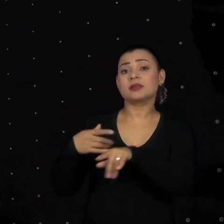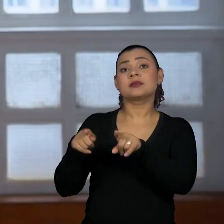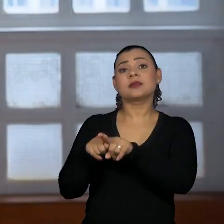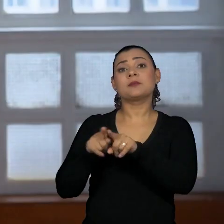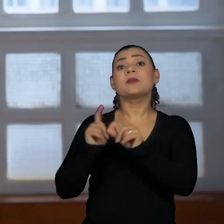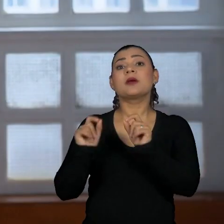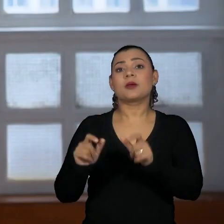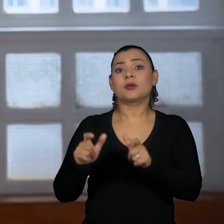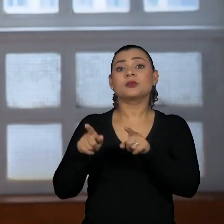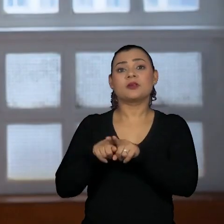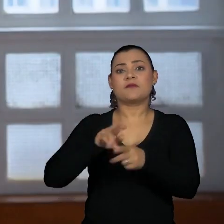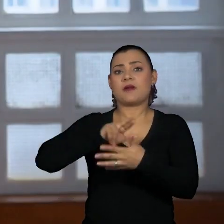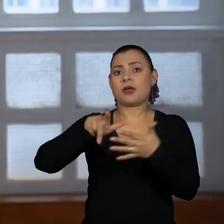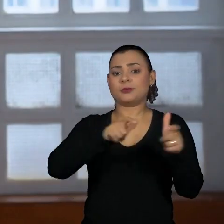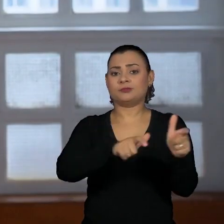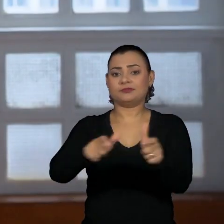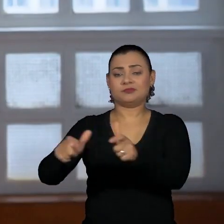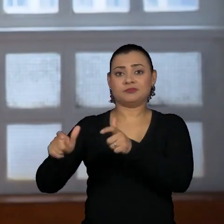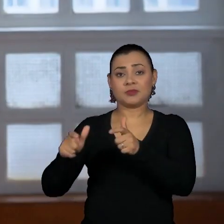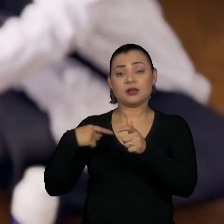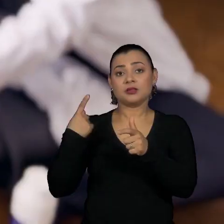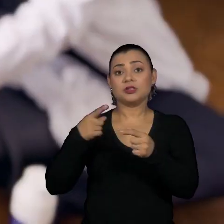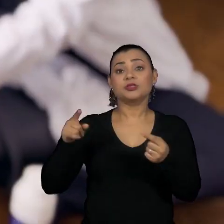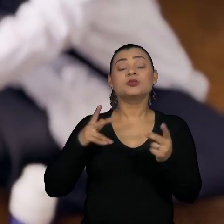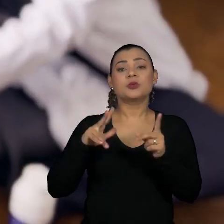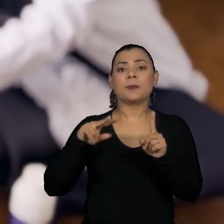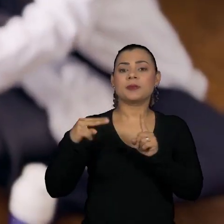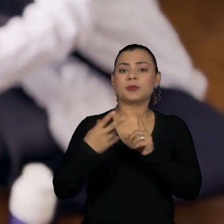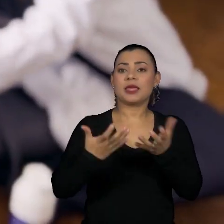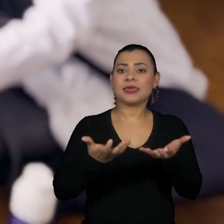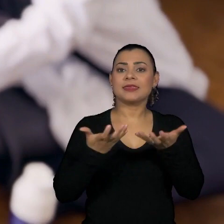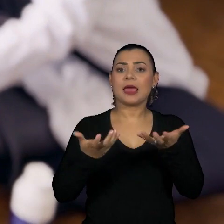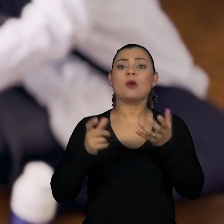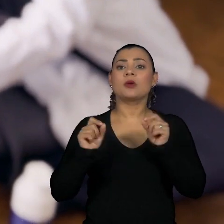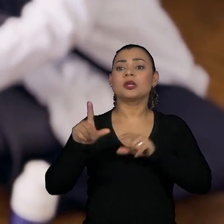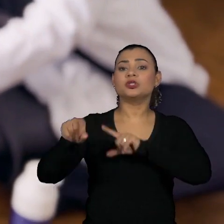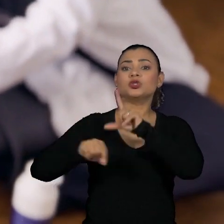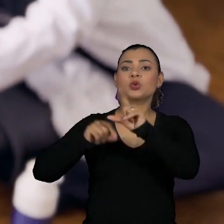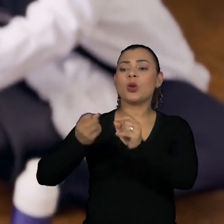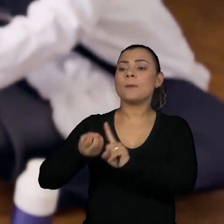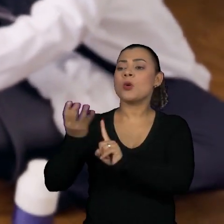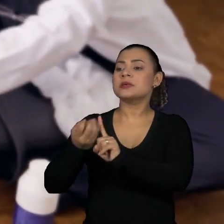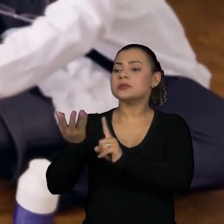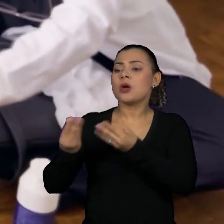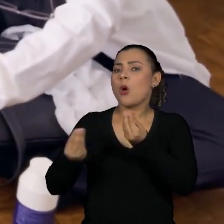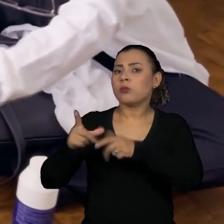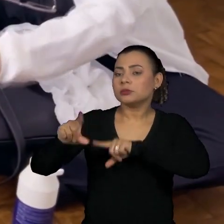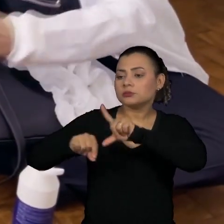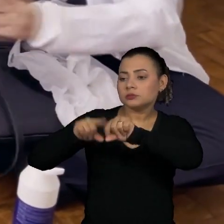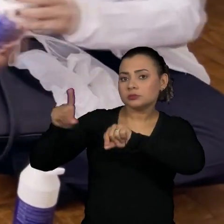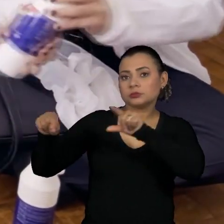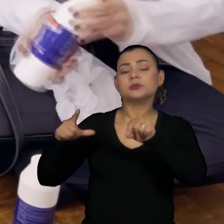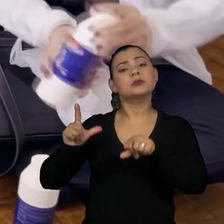Uruguai. A gente tem uma perspectiva descentralizada de escolha das poesias. Nós temos muito espaço dentro da